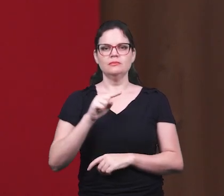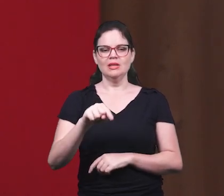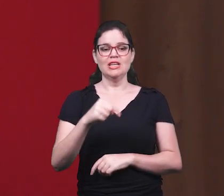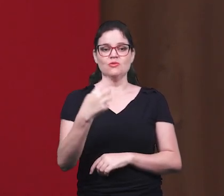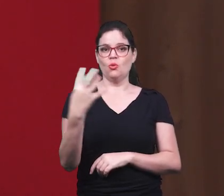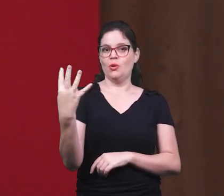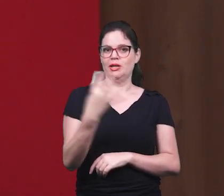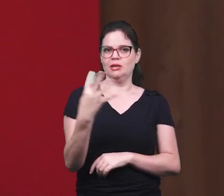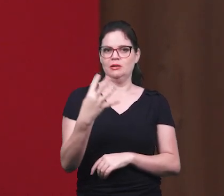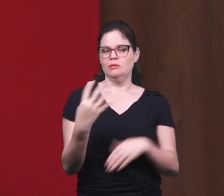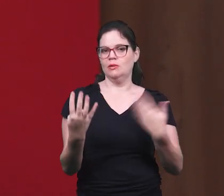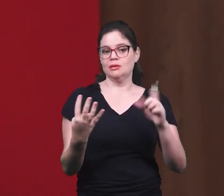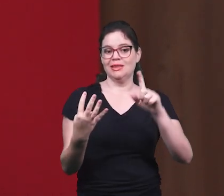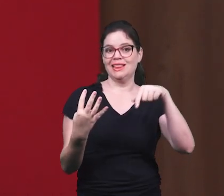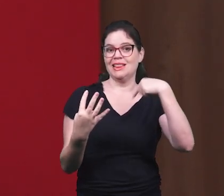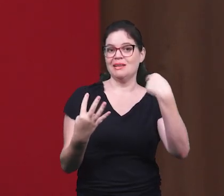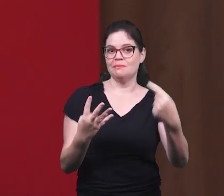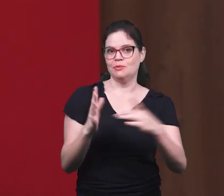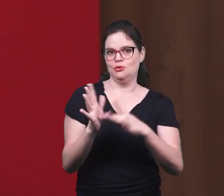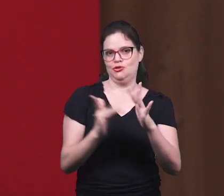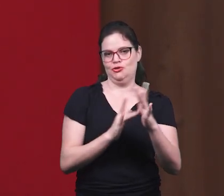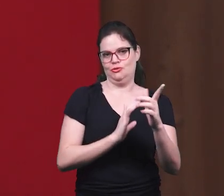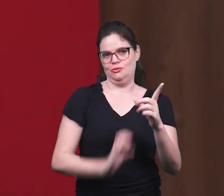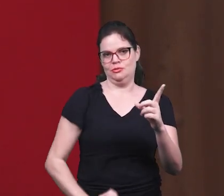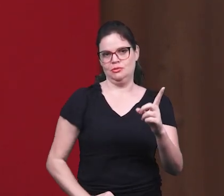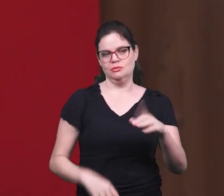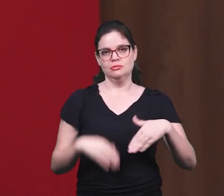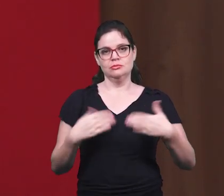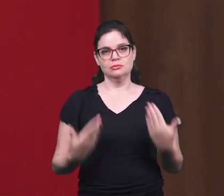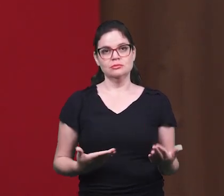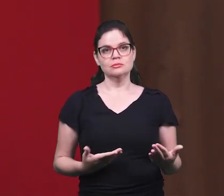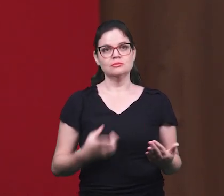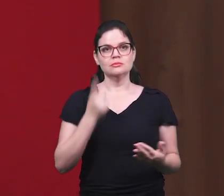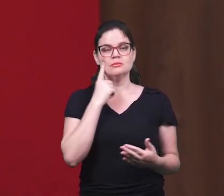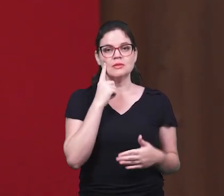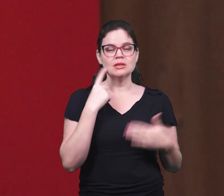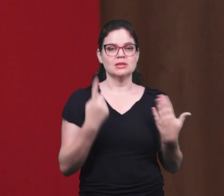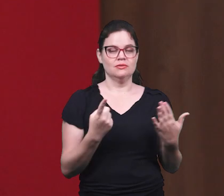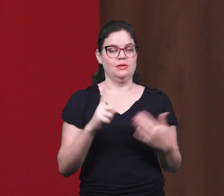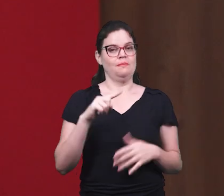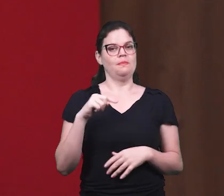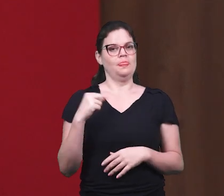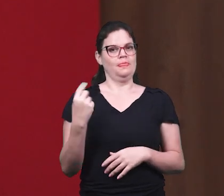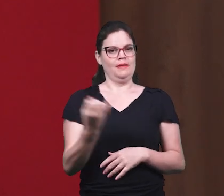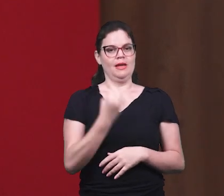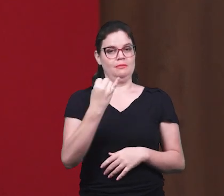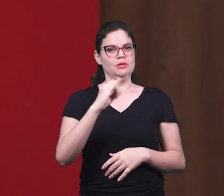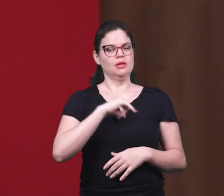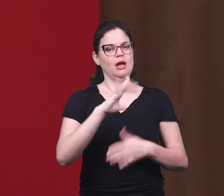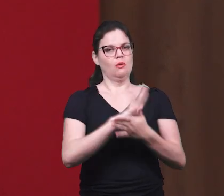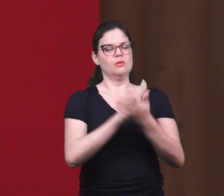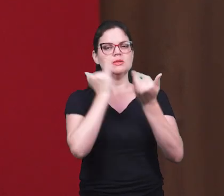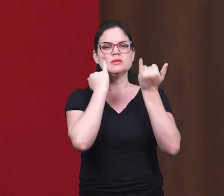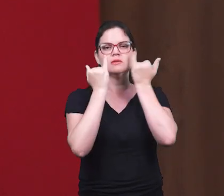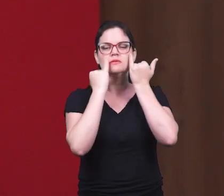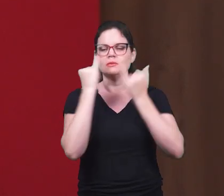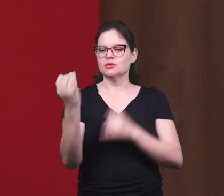interessante, como fonte primária, o John Foxe, ele é muito importante